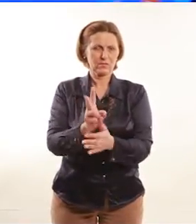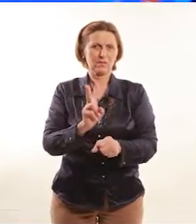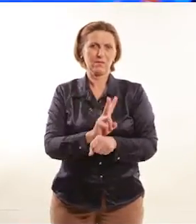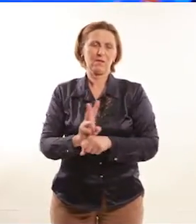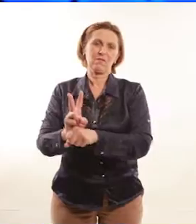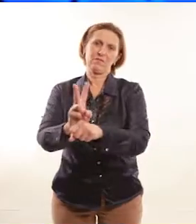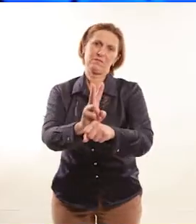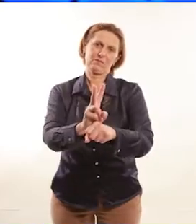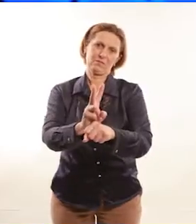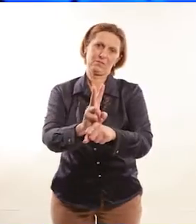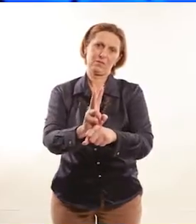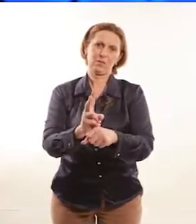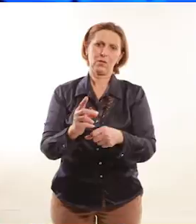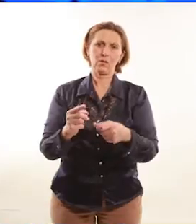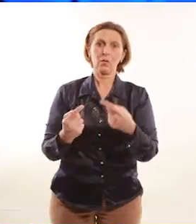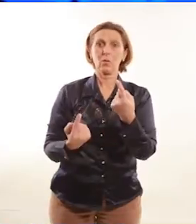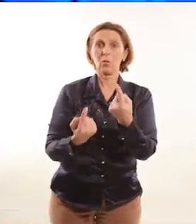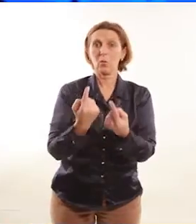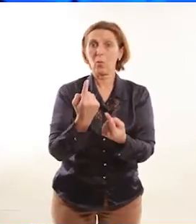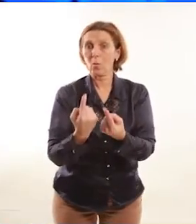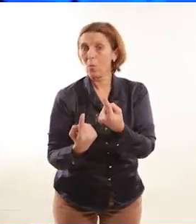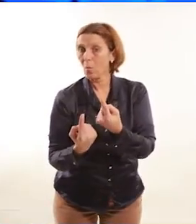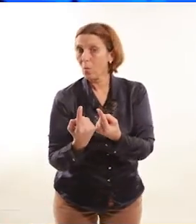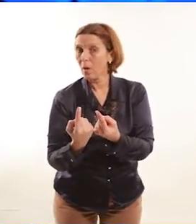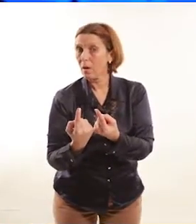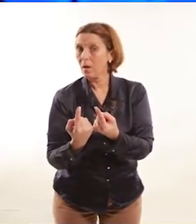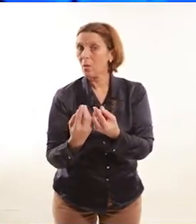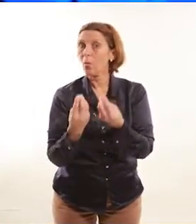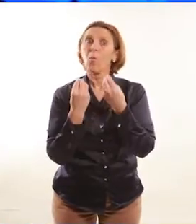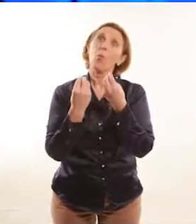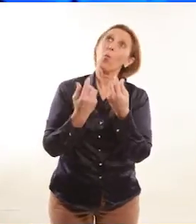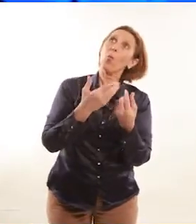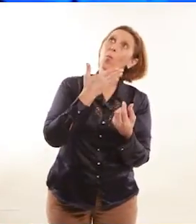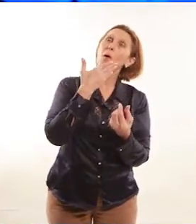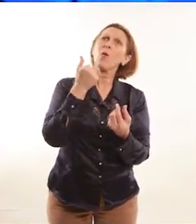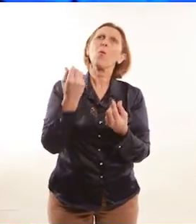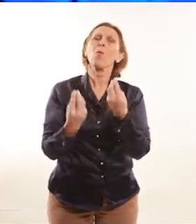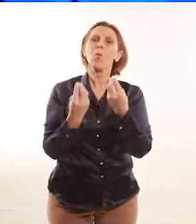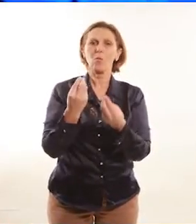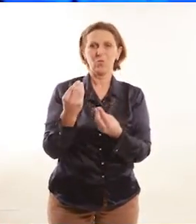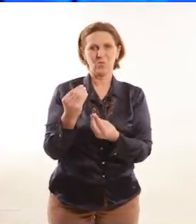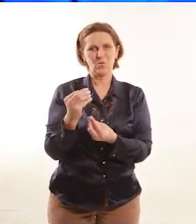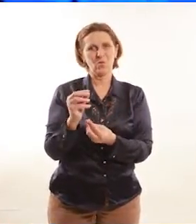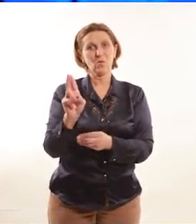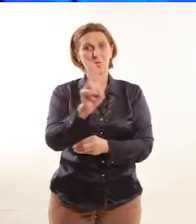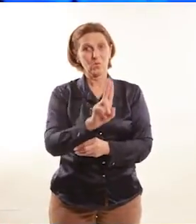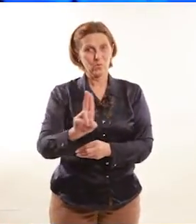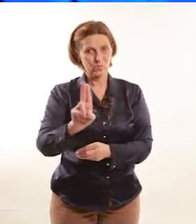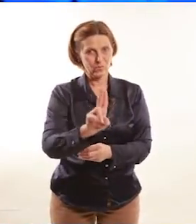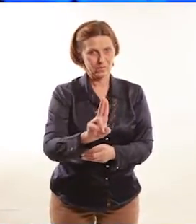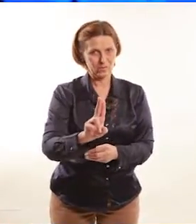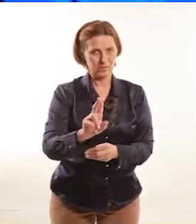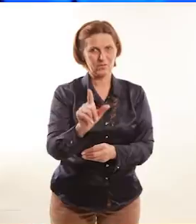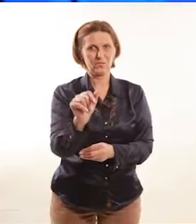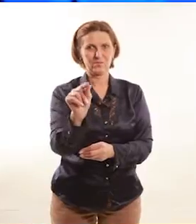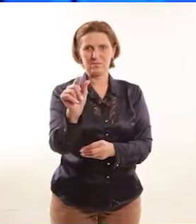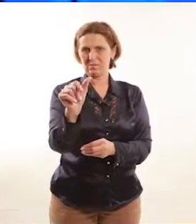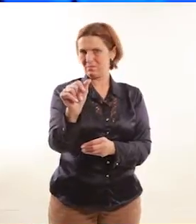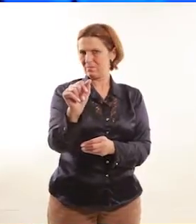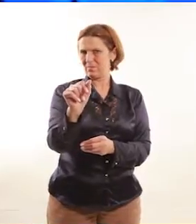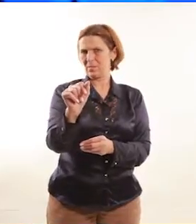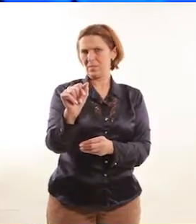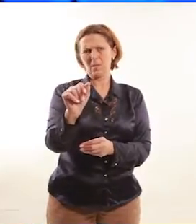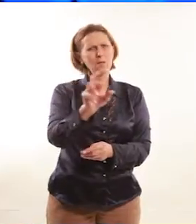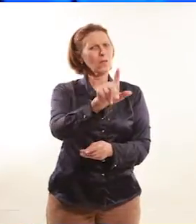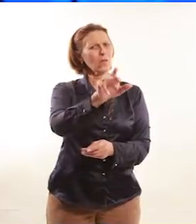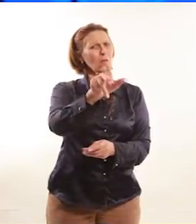da portaria. E quais são os condicionantes para a utilização desses recursos? Bom, os condicionantes, eles são iguais